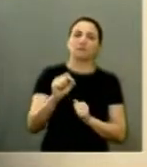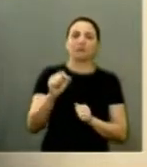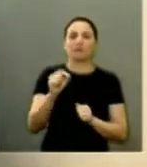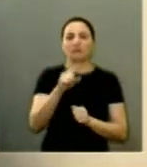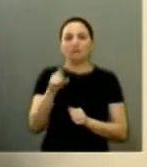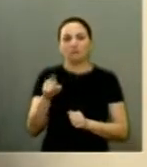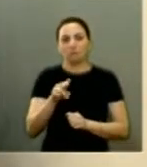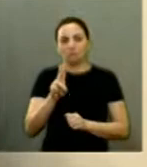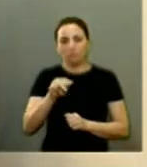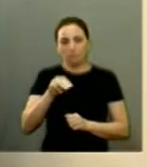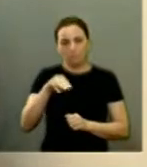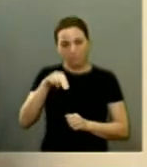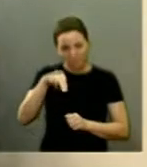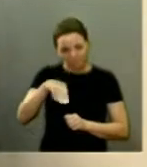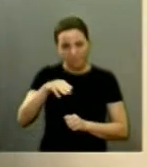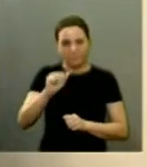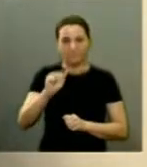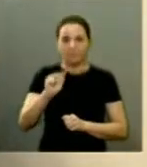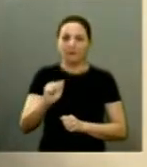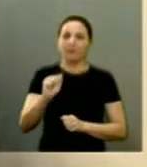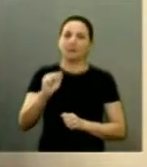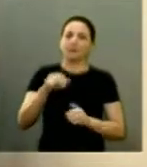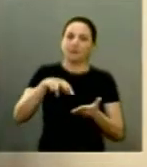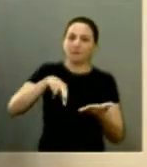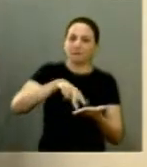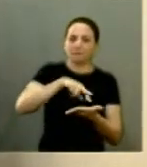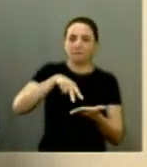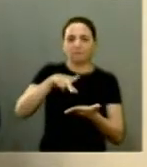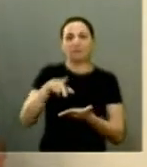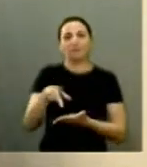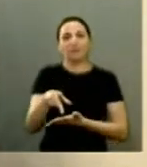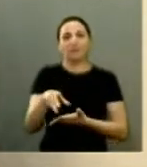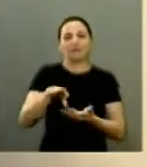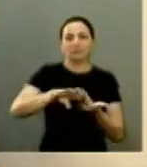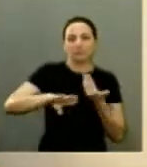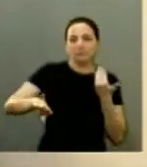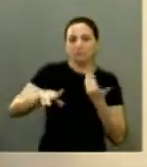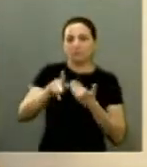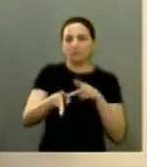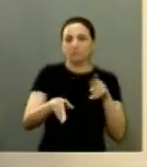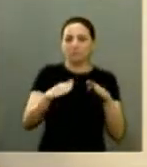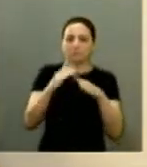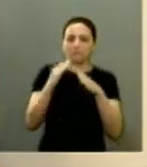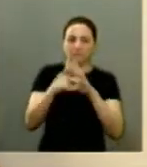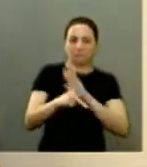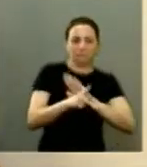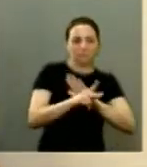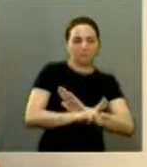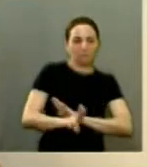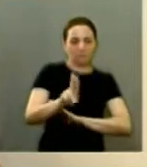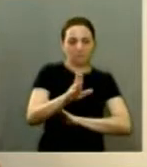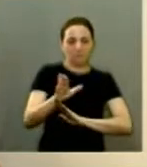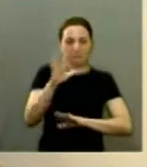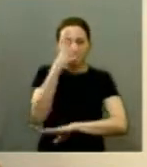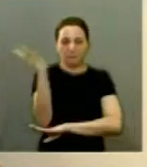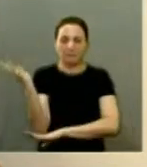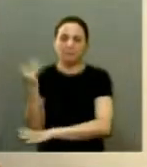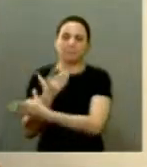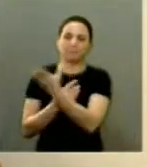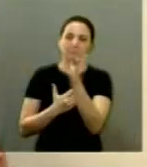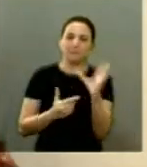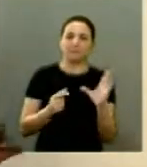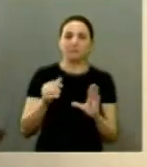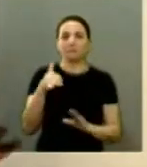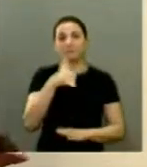estão em todos os locais, nas praças, levando a população, tirando a população das suas casas para ocupar o espaço das praças.